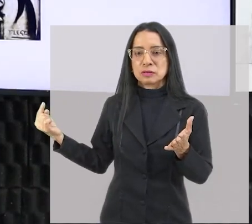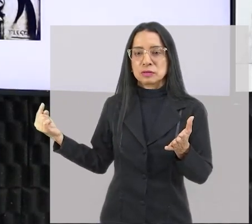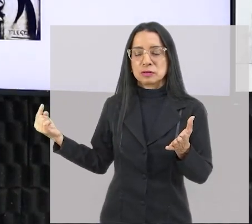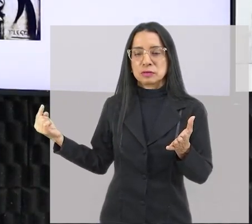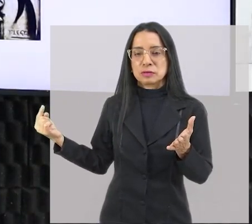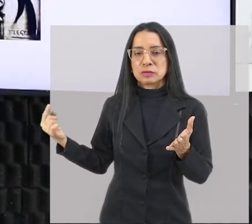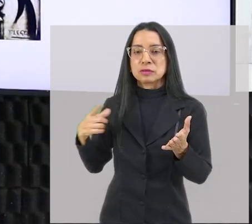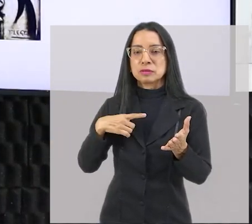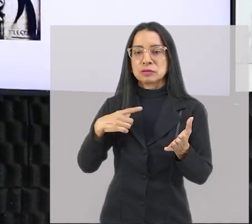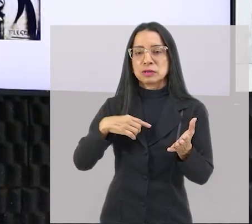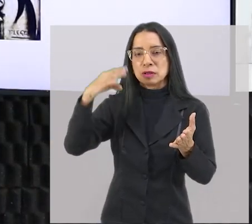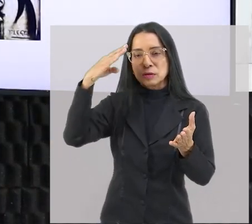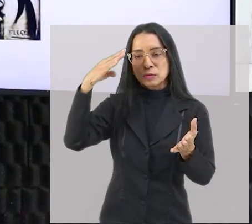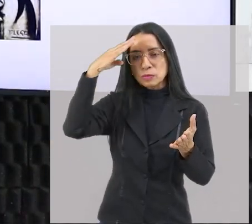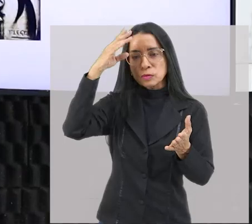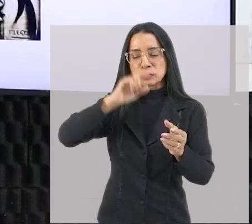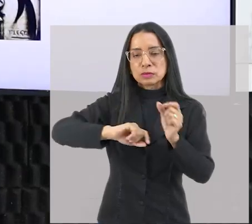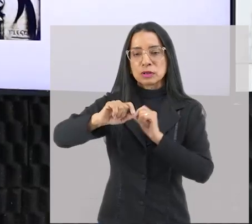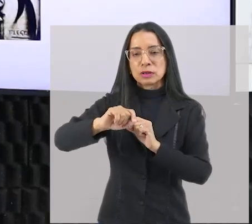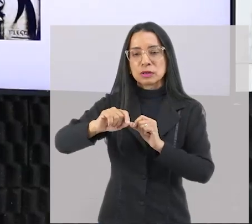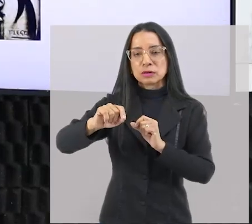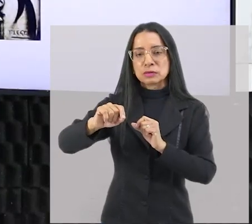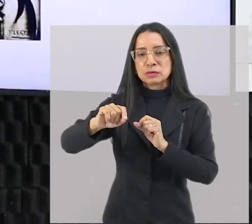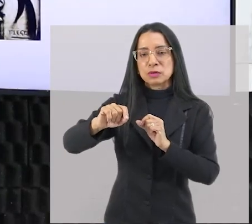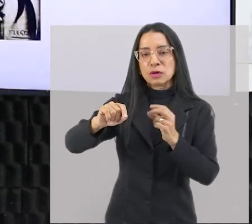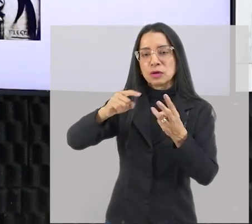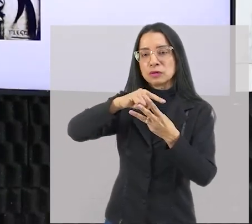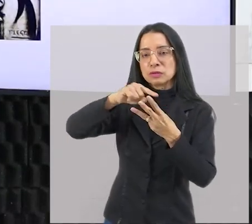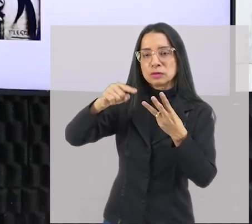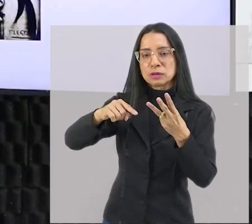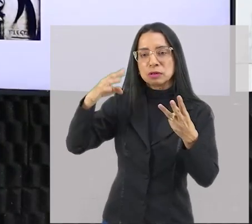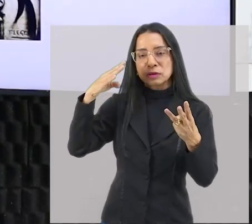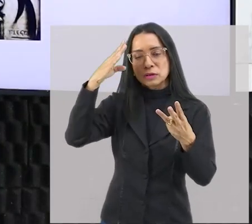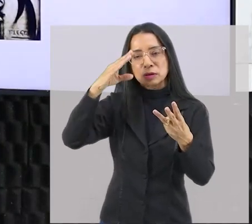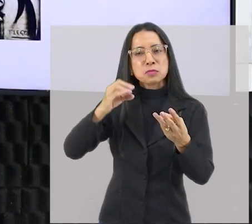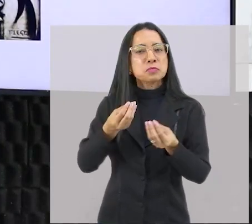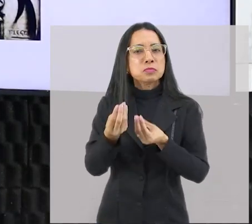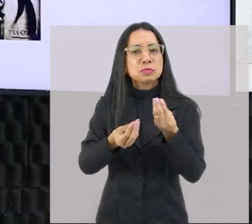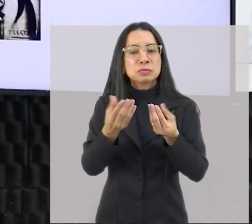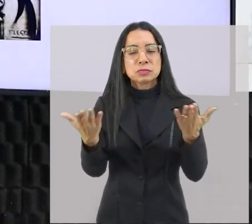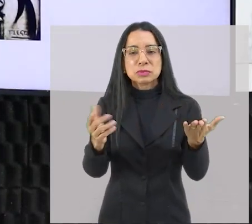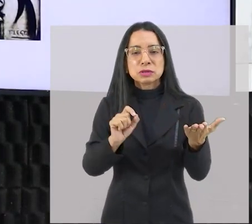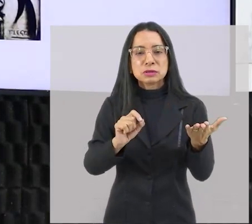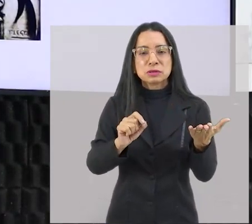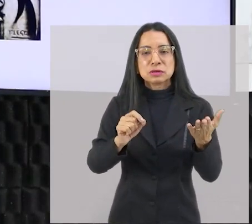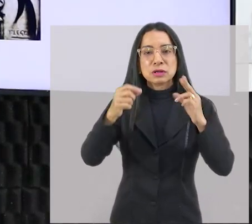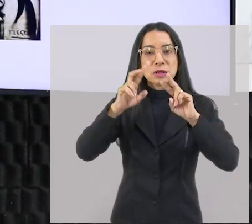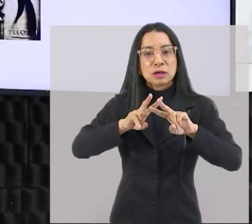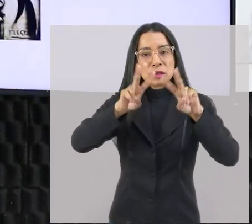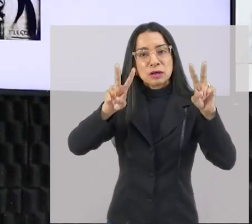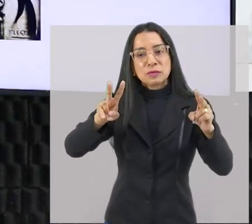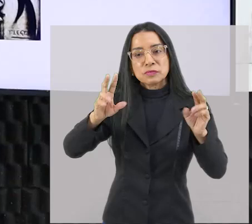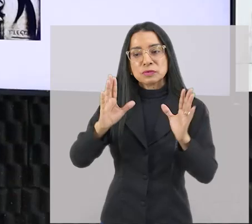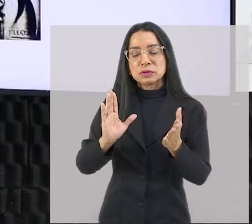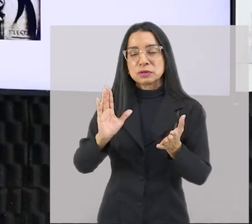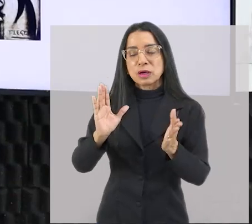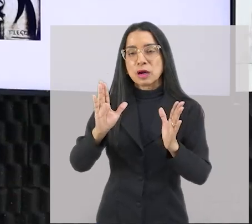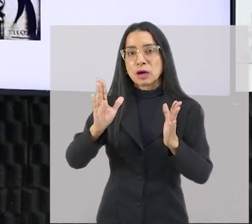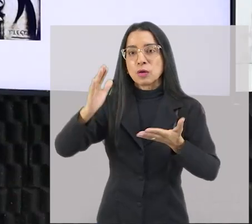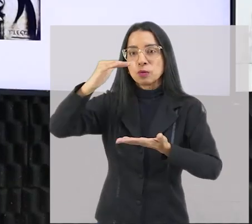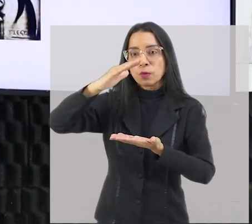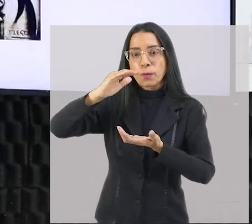Aqui tem um soldado, ali tem outro e aqui tem outro. Oi, como assim? A visão do cubismo não é uma